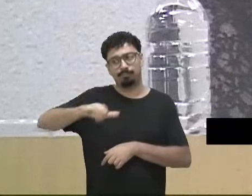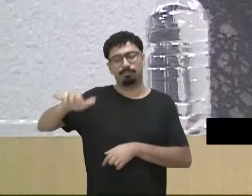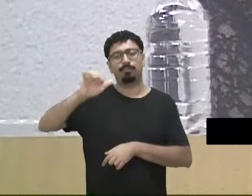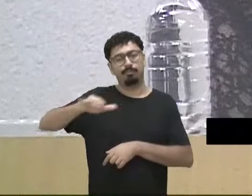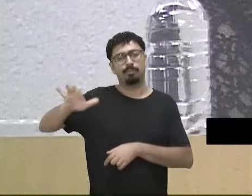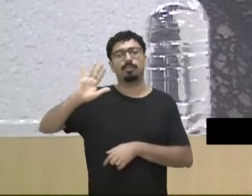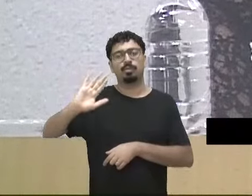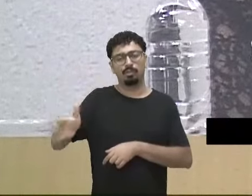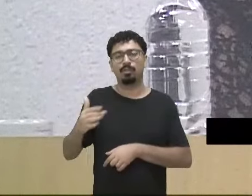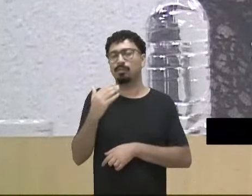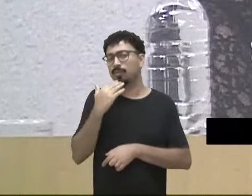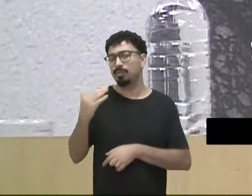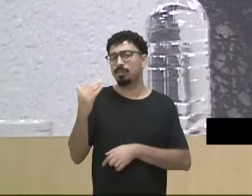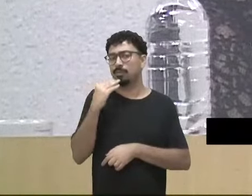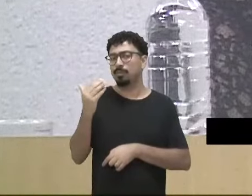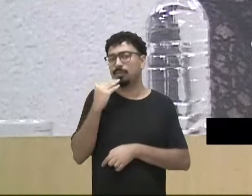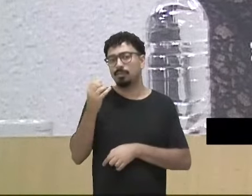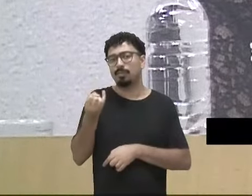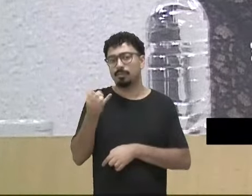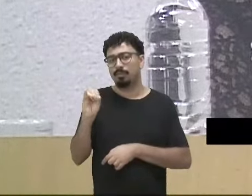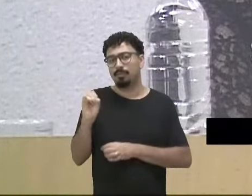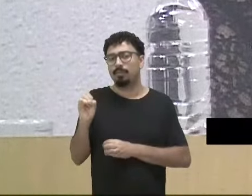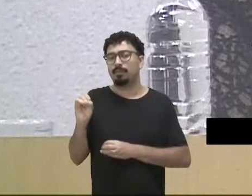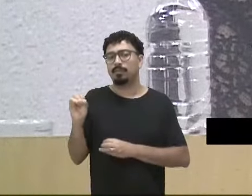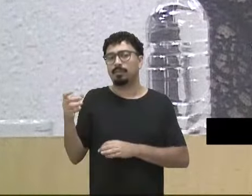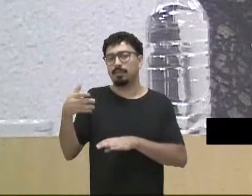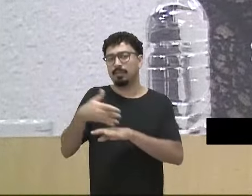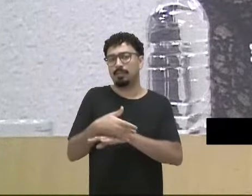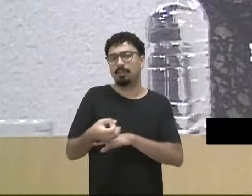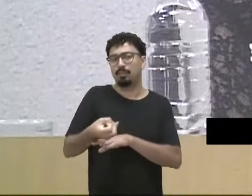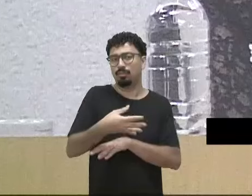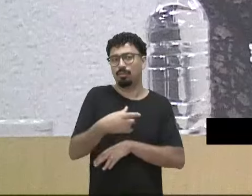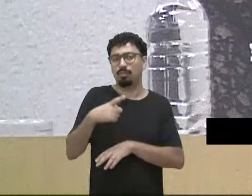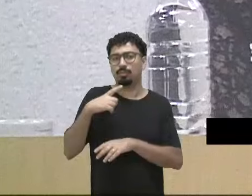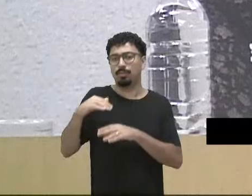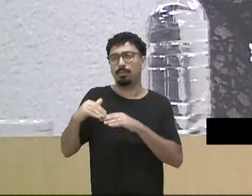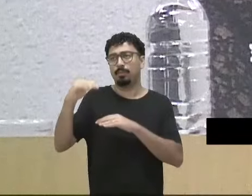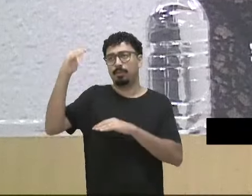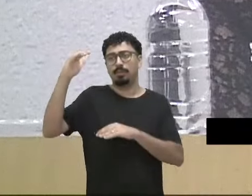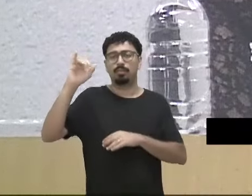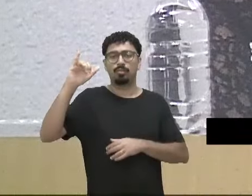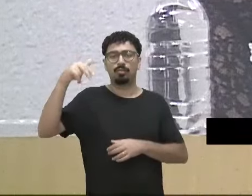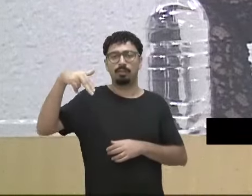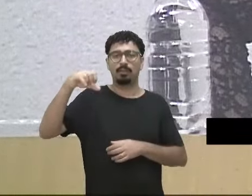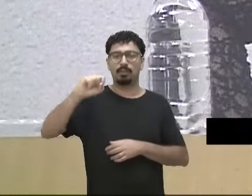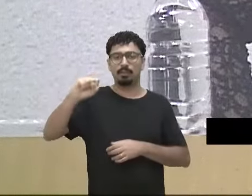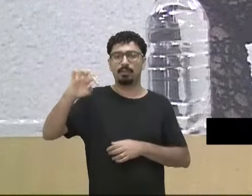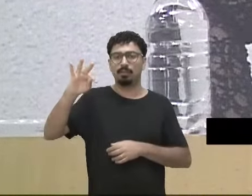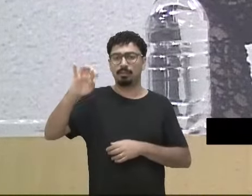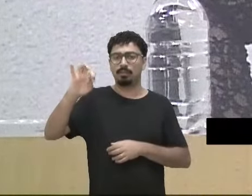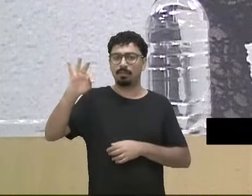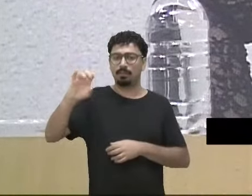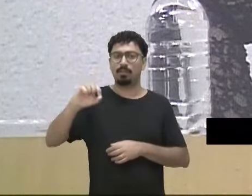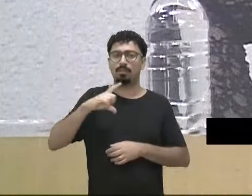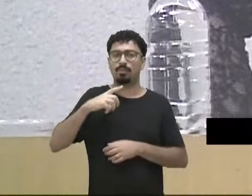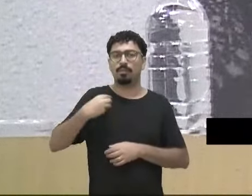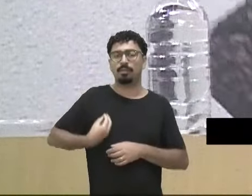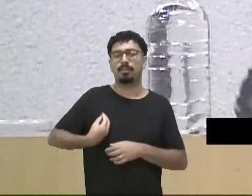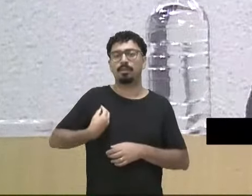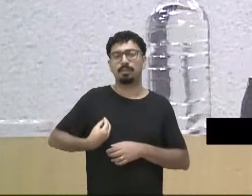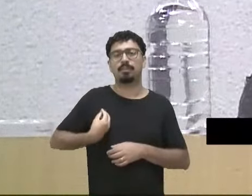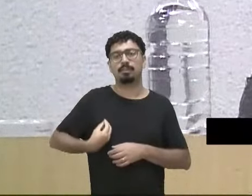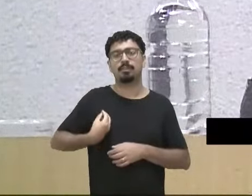aí, se estão entrando alguns servidores recebendo acima do teto do INSS, na ativa, eles